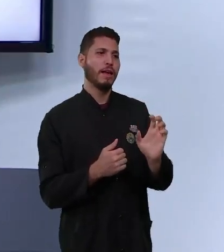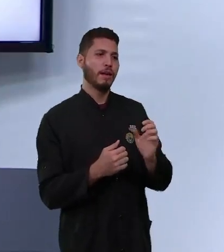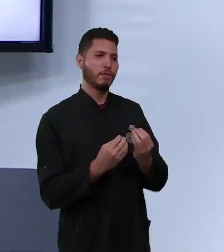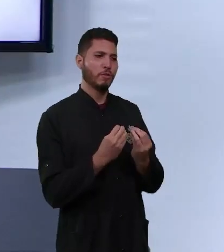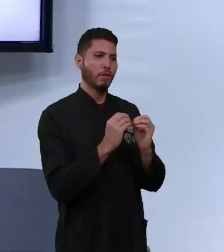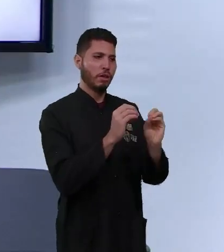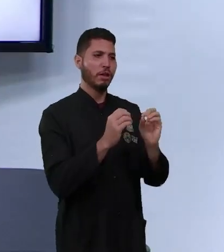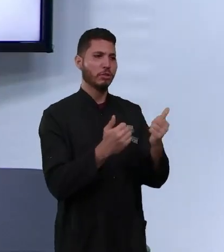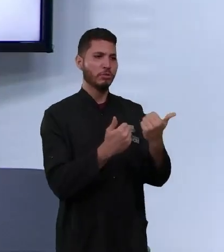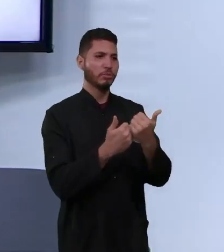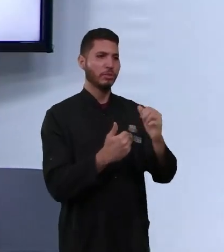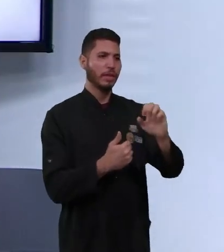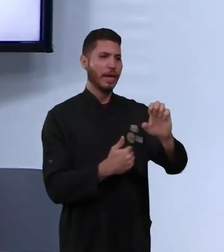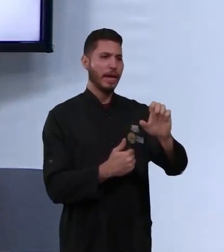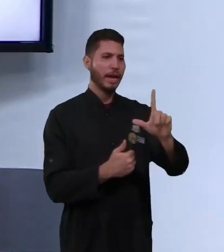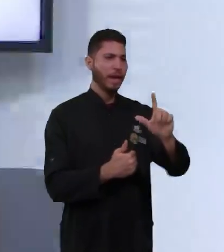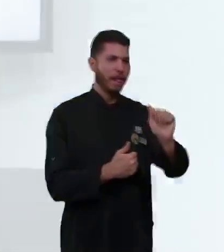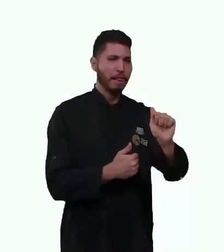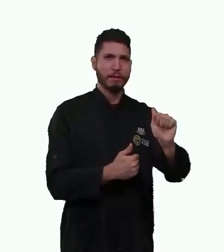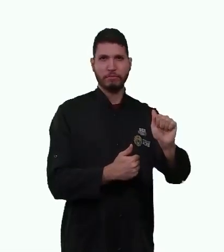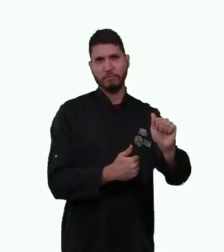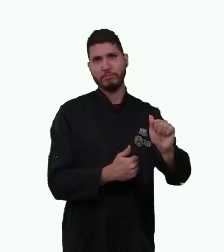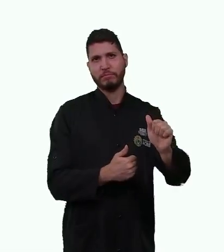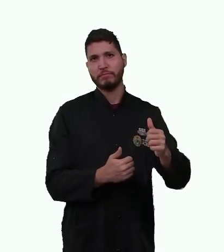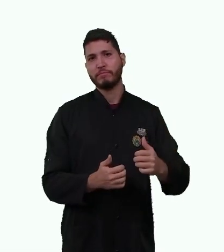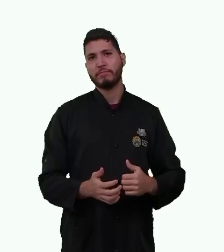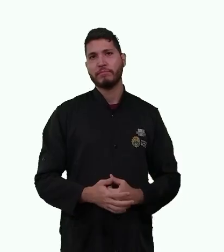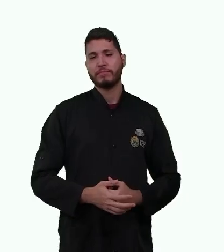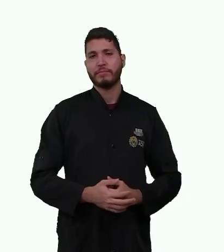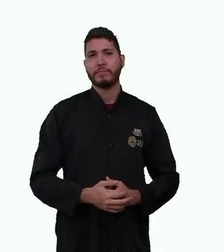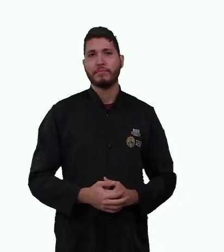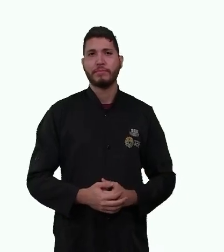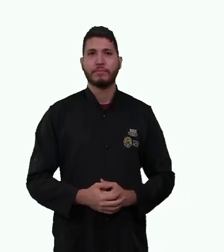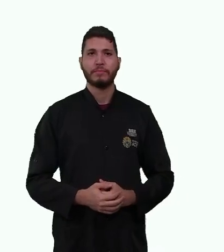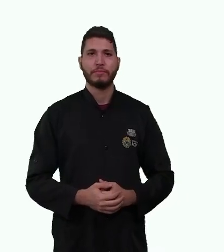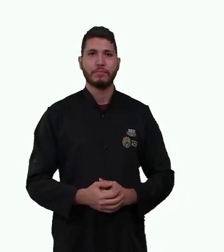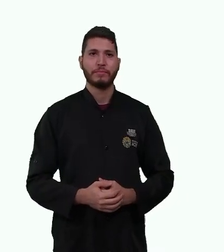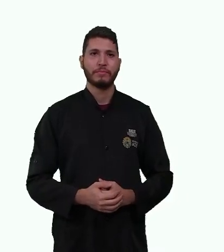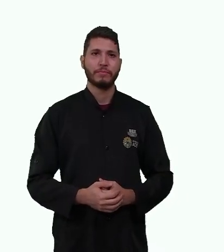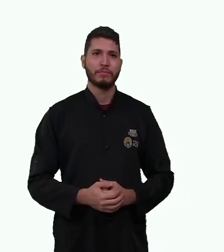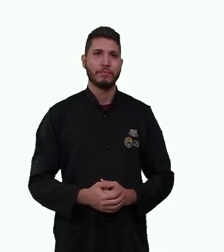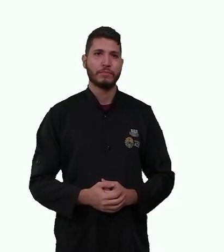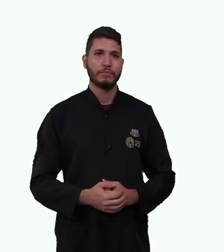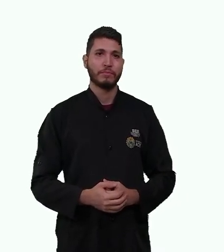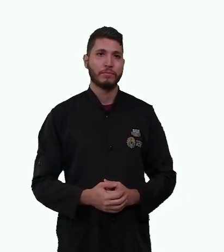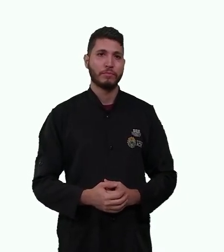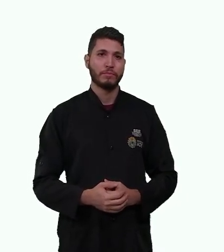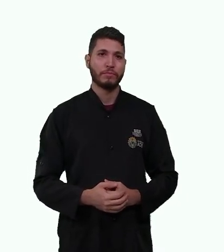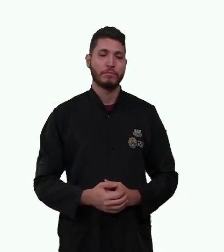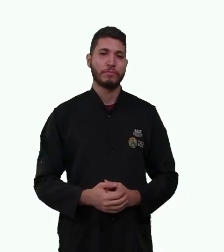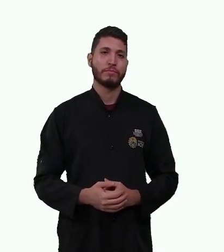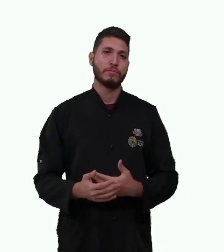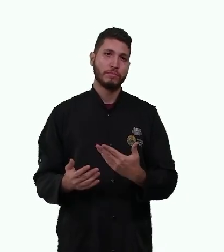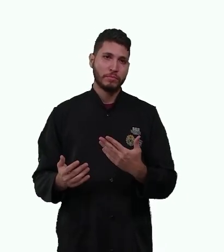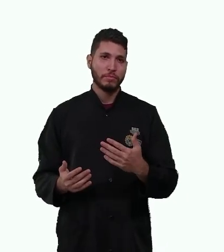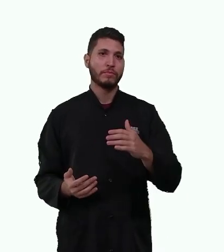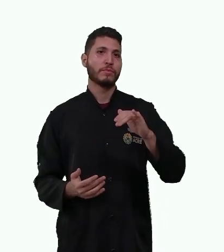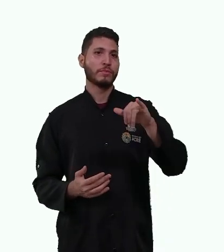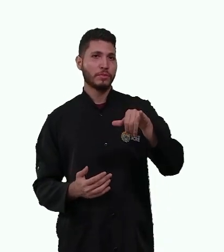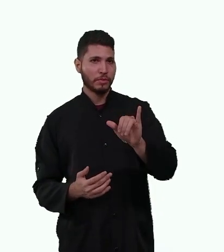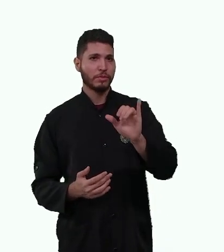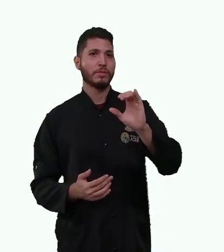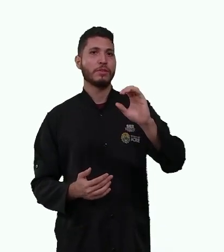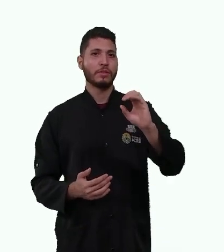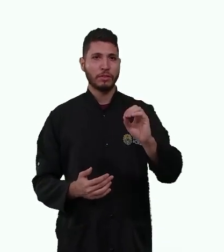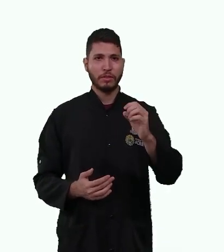palavra Ana. Vamos analisar aqui. Los pronombres personales. Yo, que significa eu.